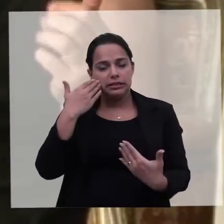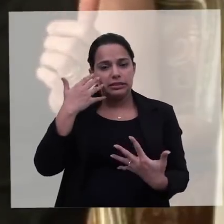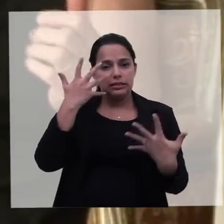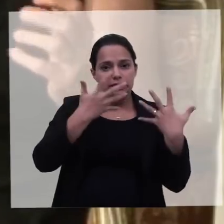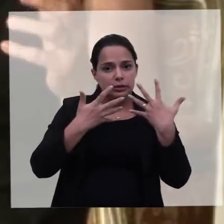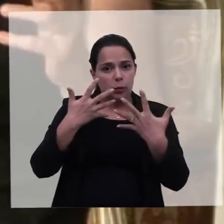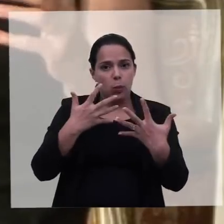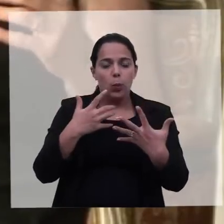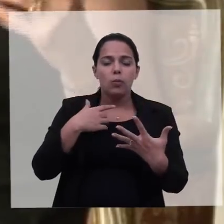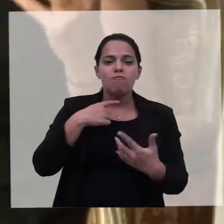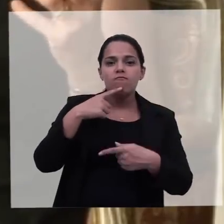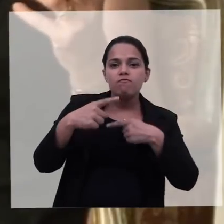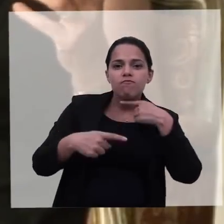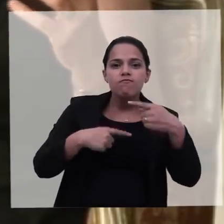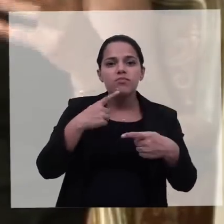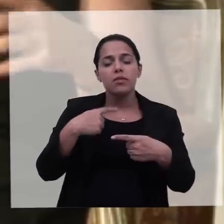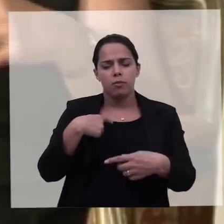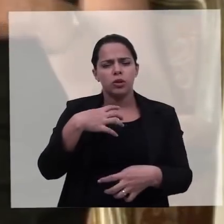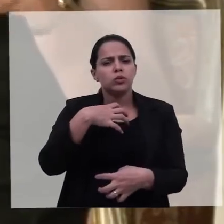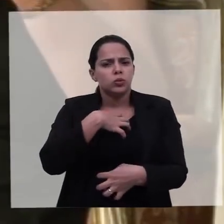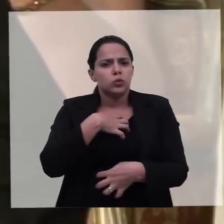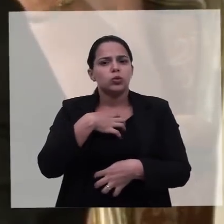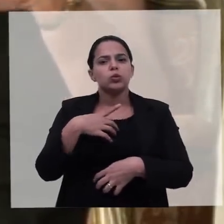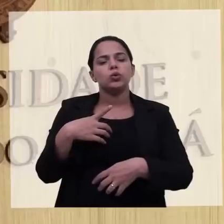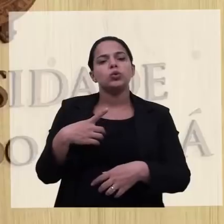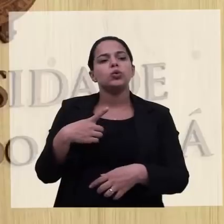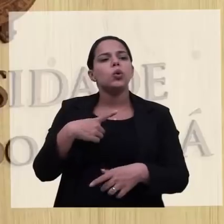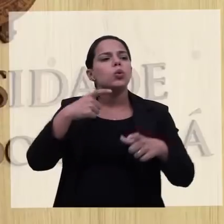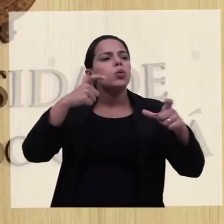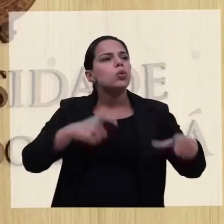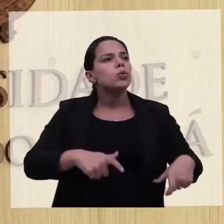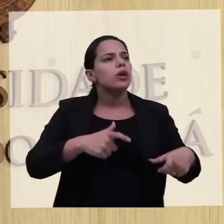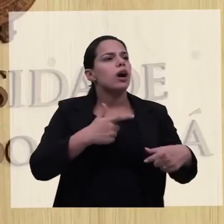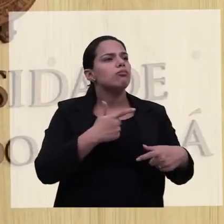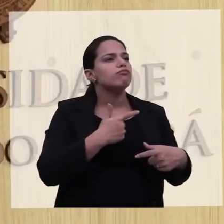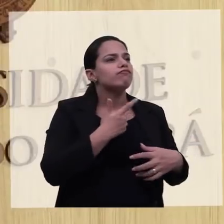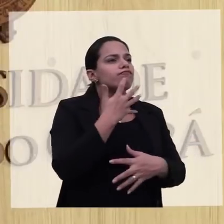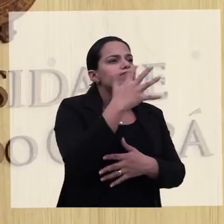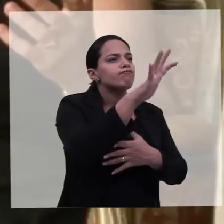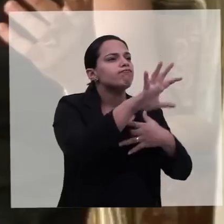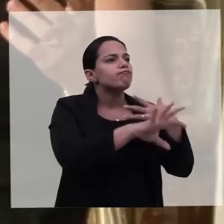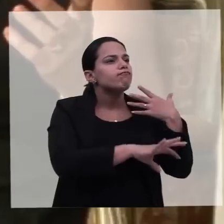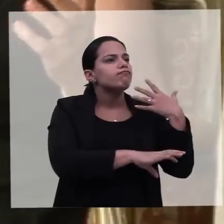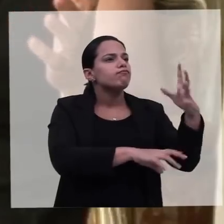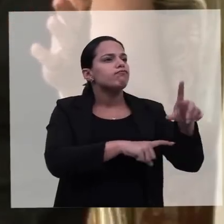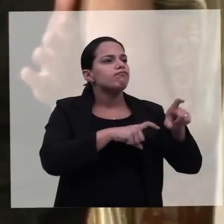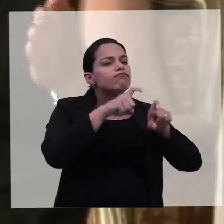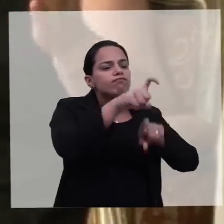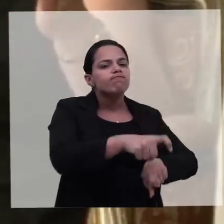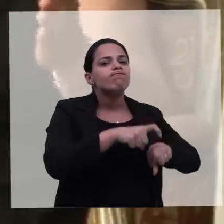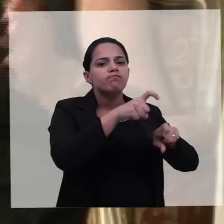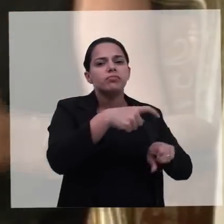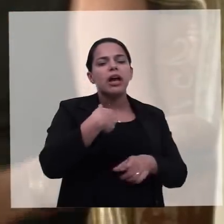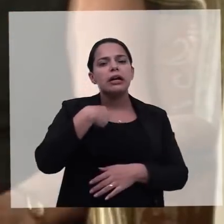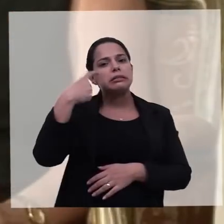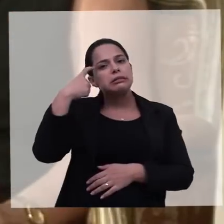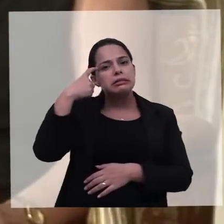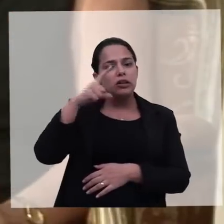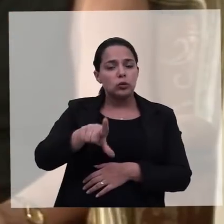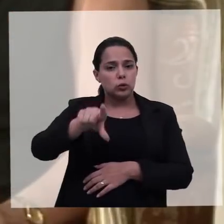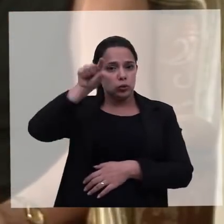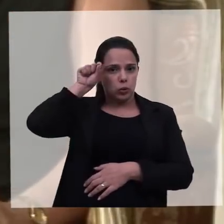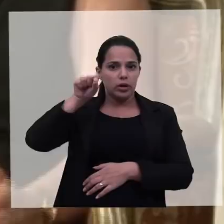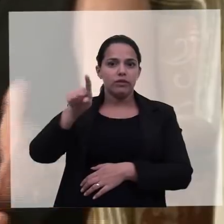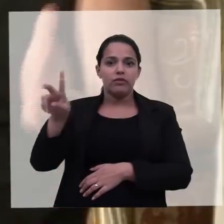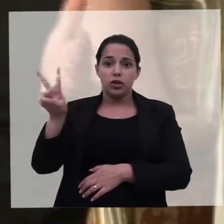né? Então eu sentia vontade também do aberto, do campo, né? Então eu vou fazer vestibular